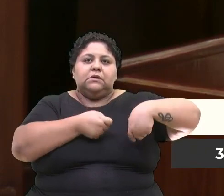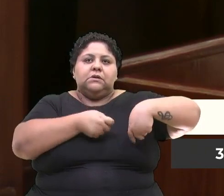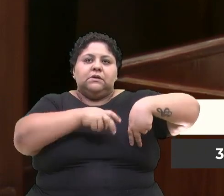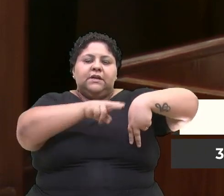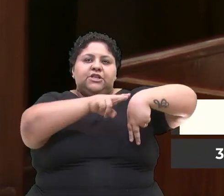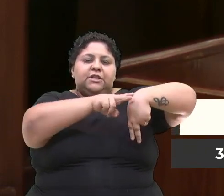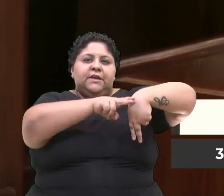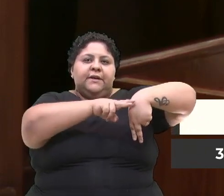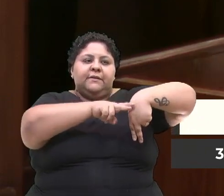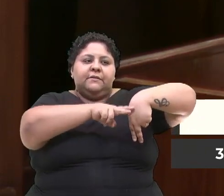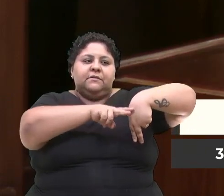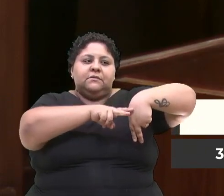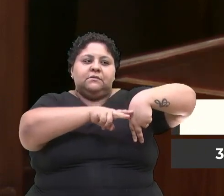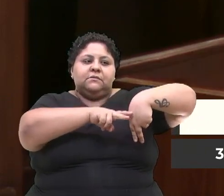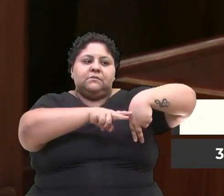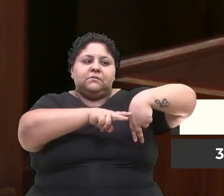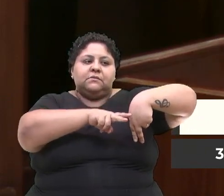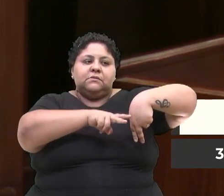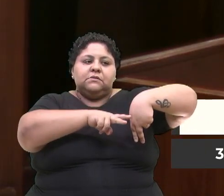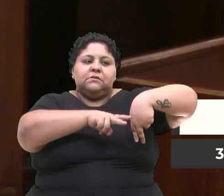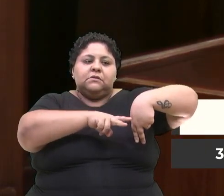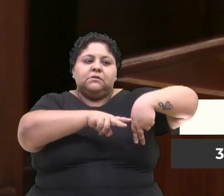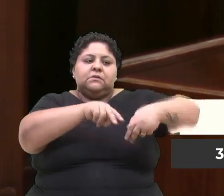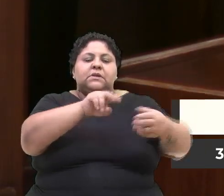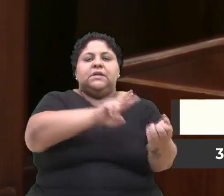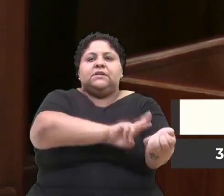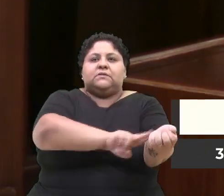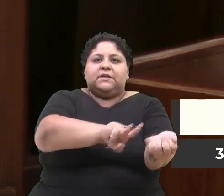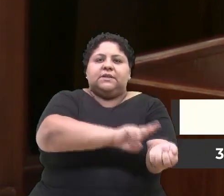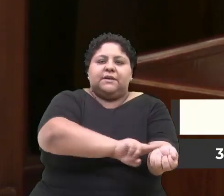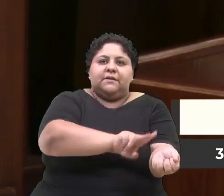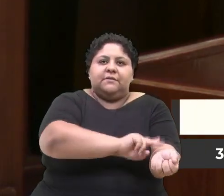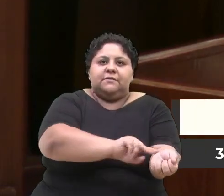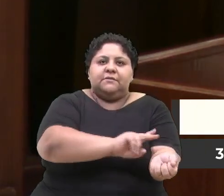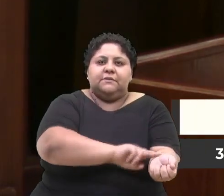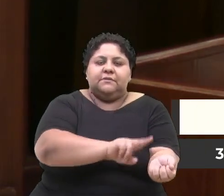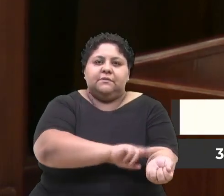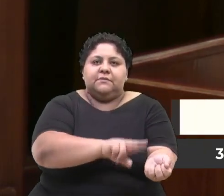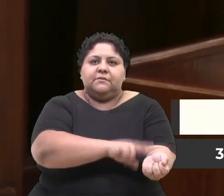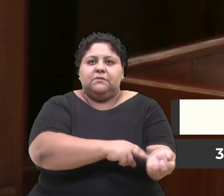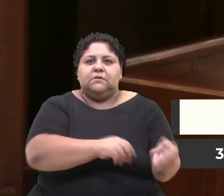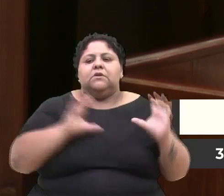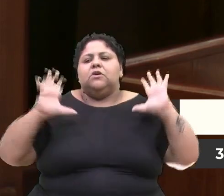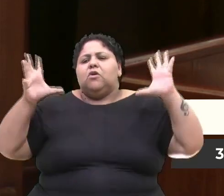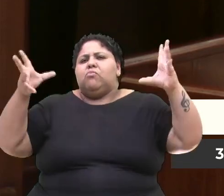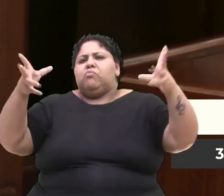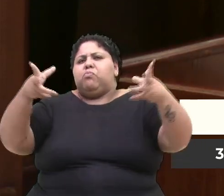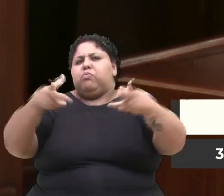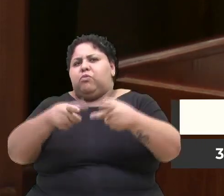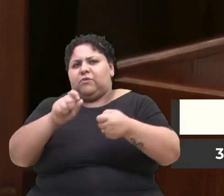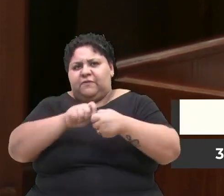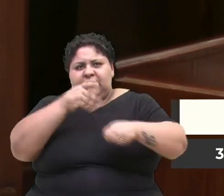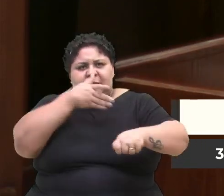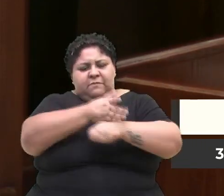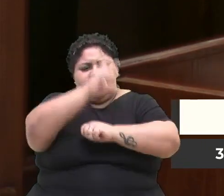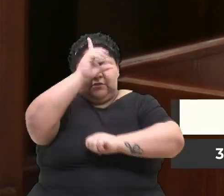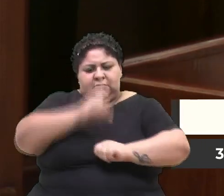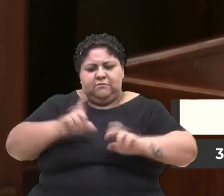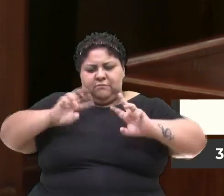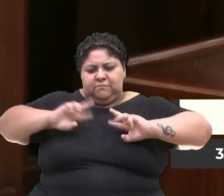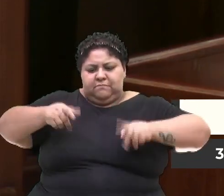raça, enfim, é uma gama enorme que comporta os direitos humanos. E neste ano